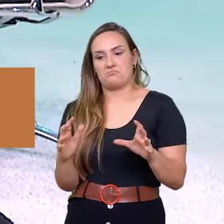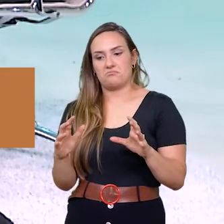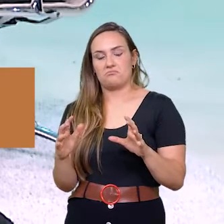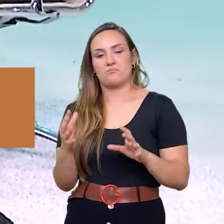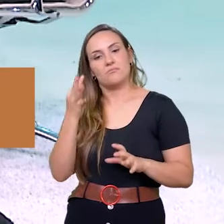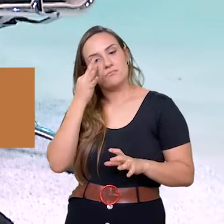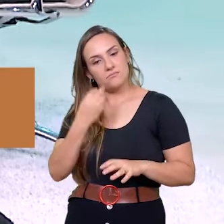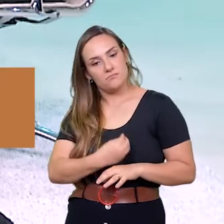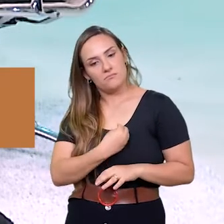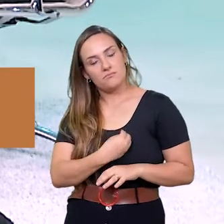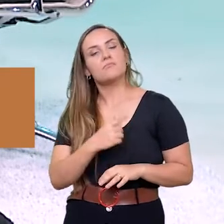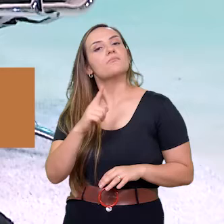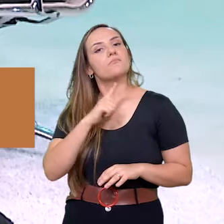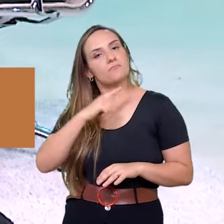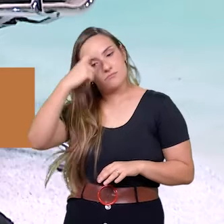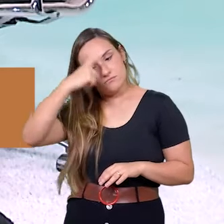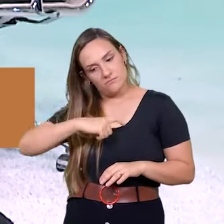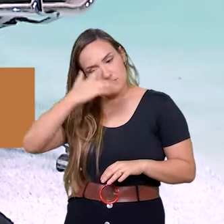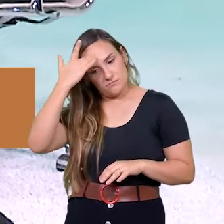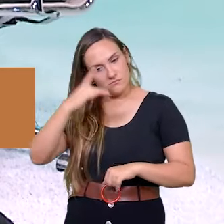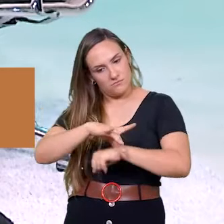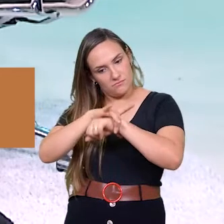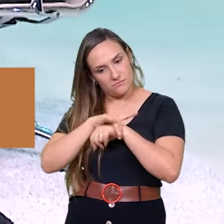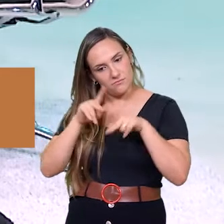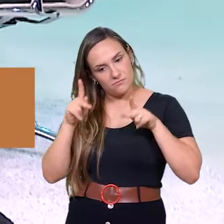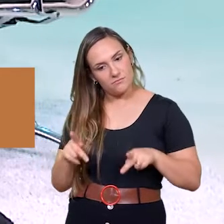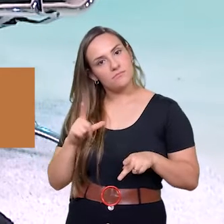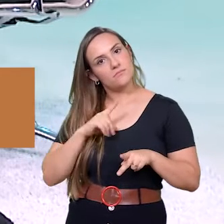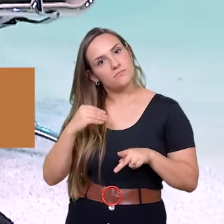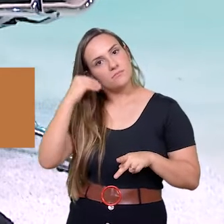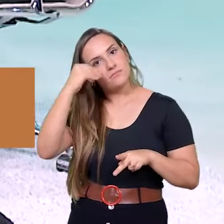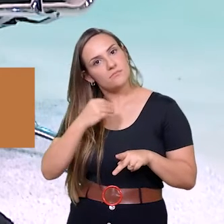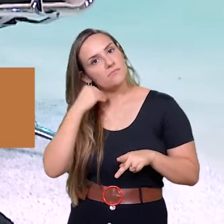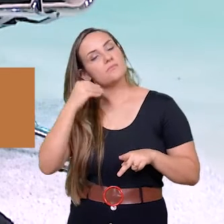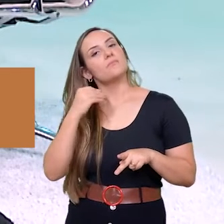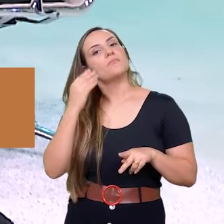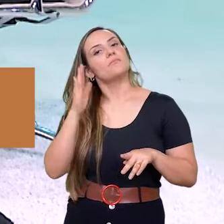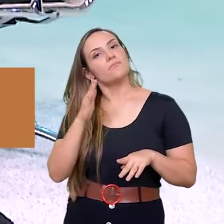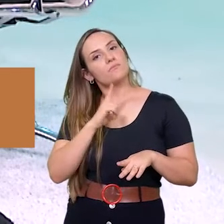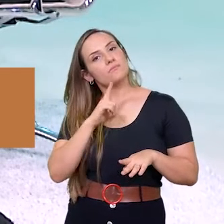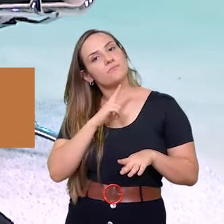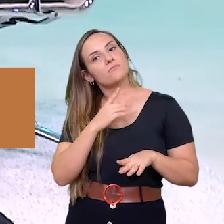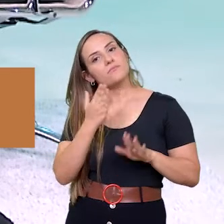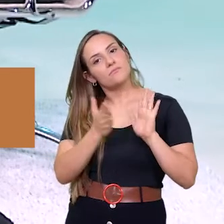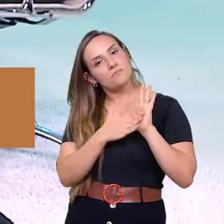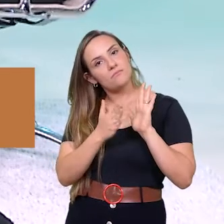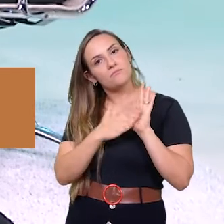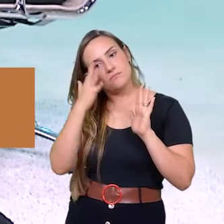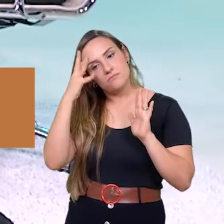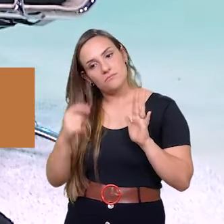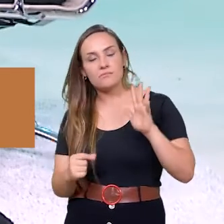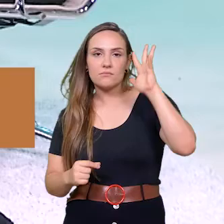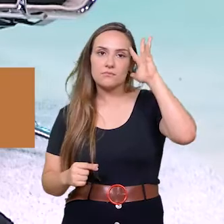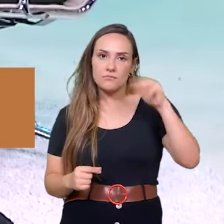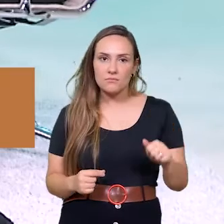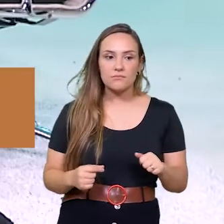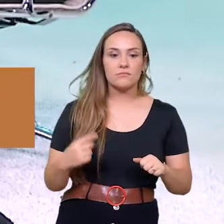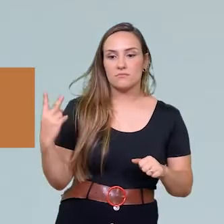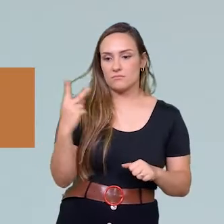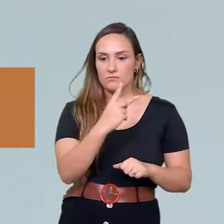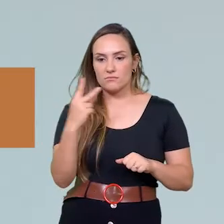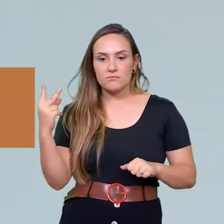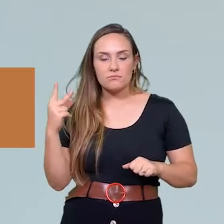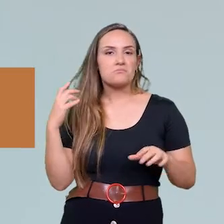se tem a presença do defensor, uma pessoa experiente que propõe soluções. As pessoas confiam